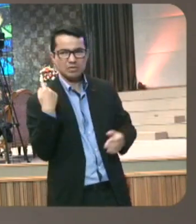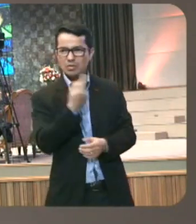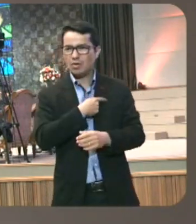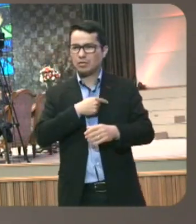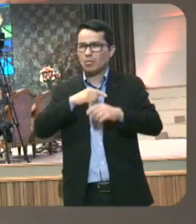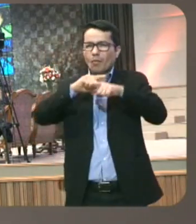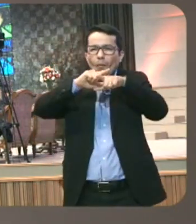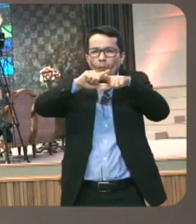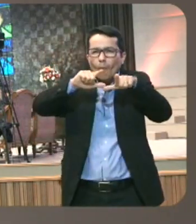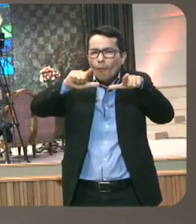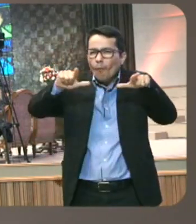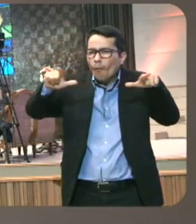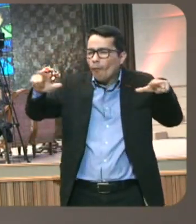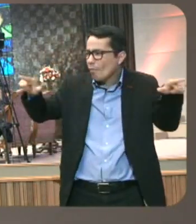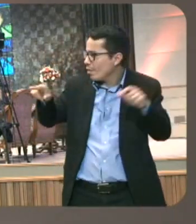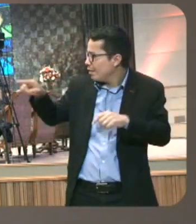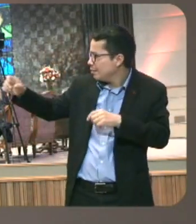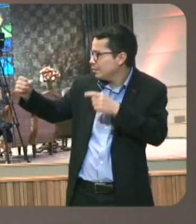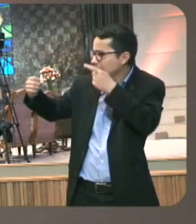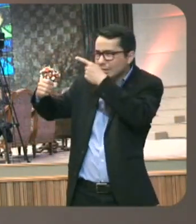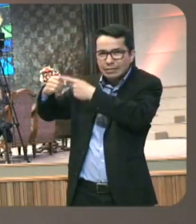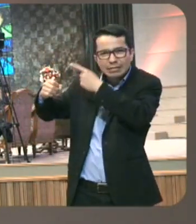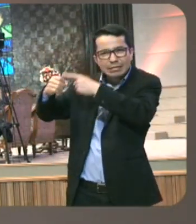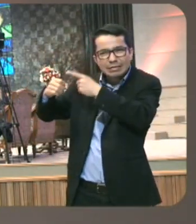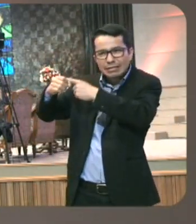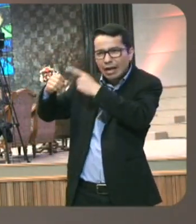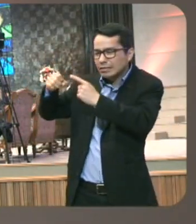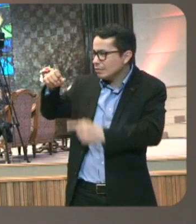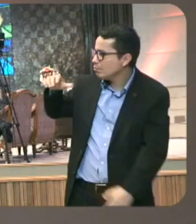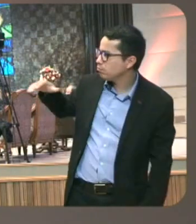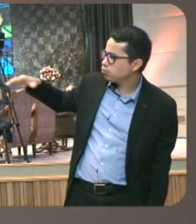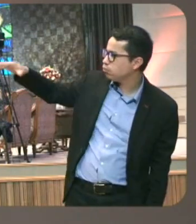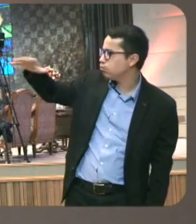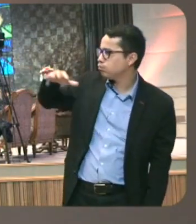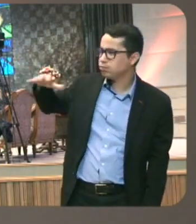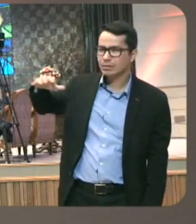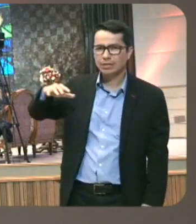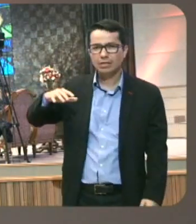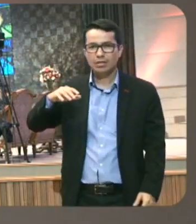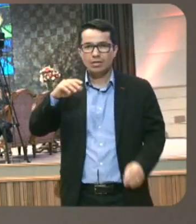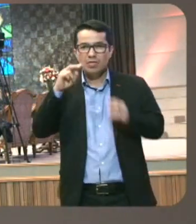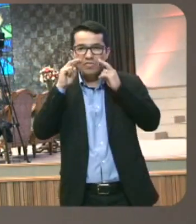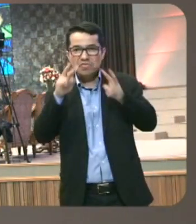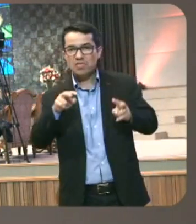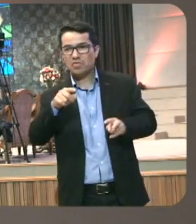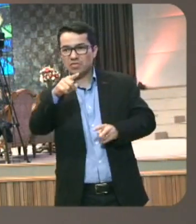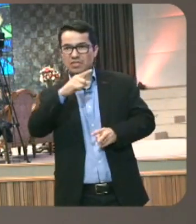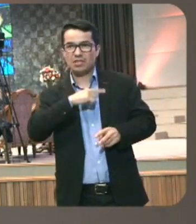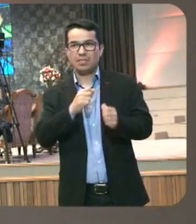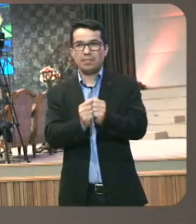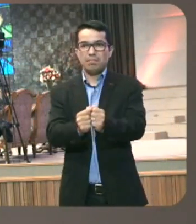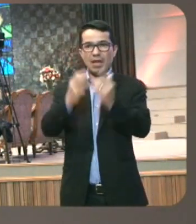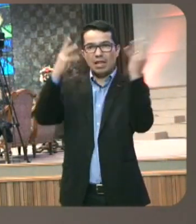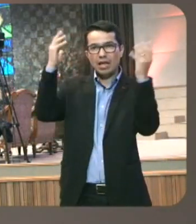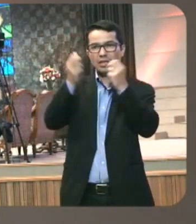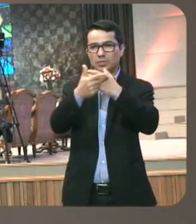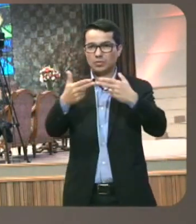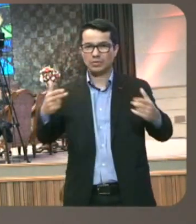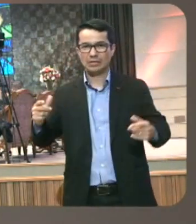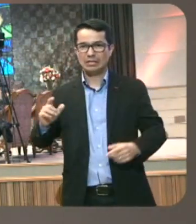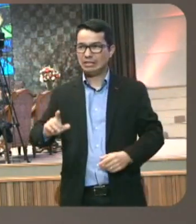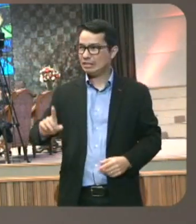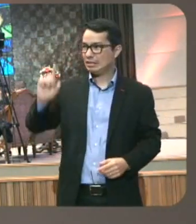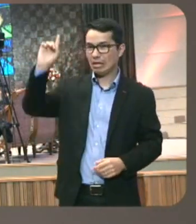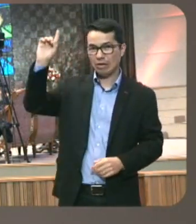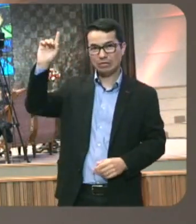terra muito distante, nós que ouvimos falar disso, fomos